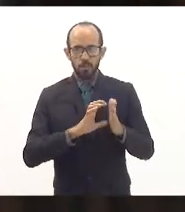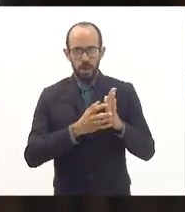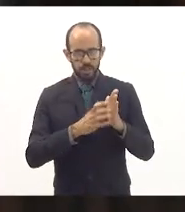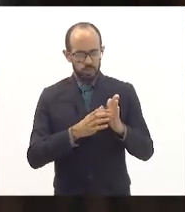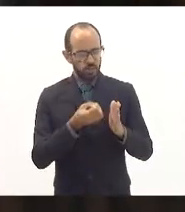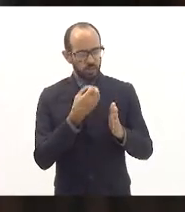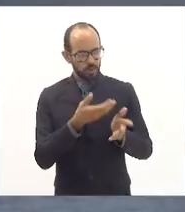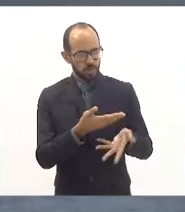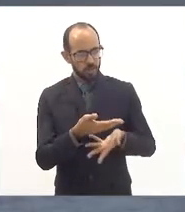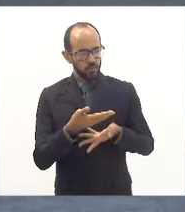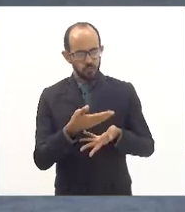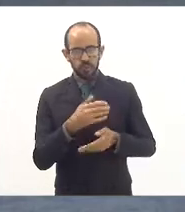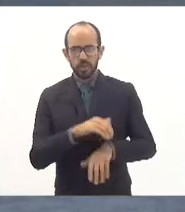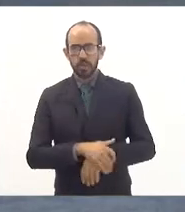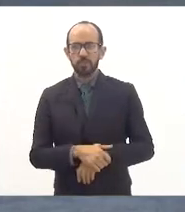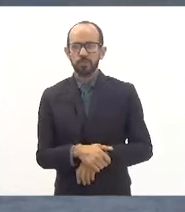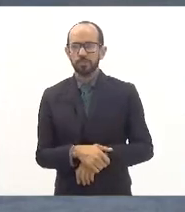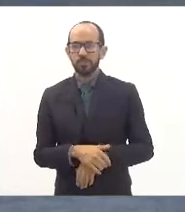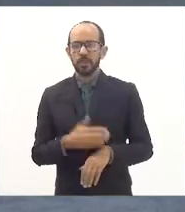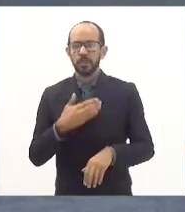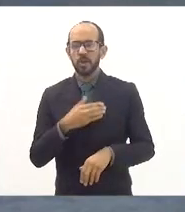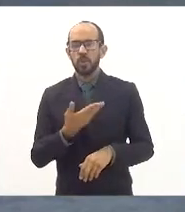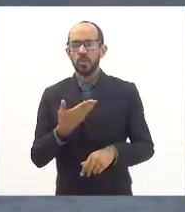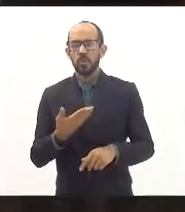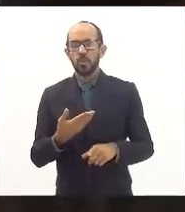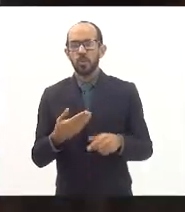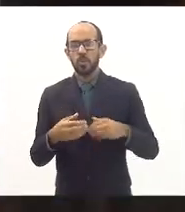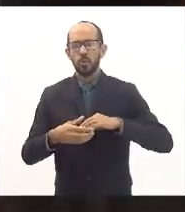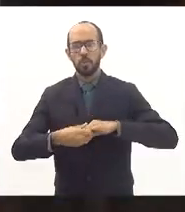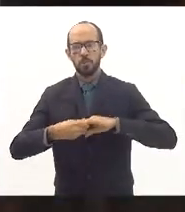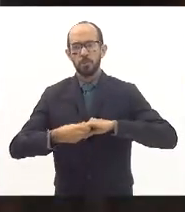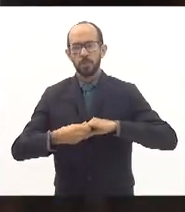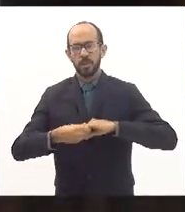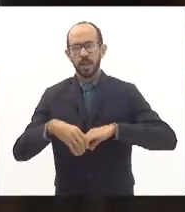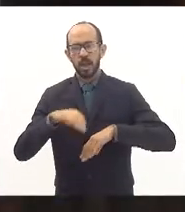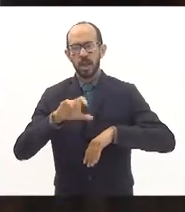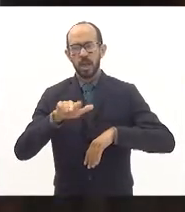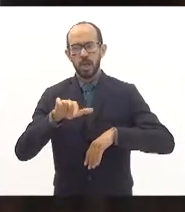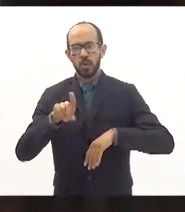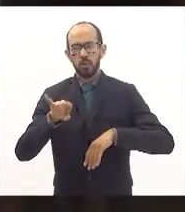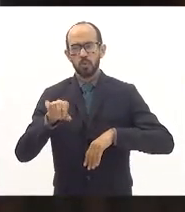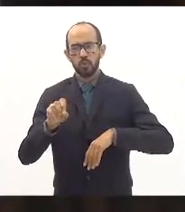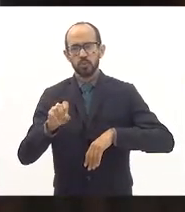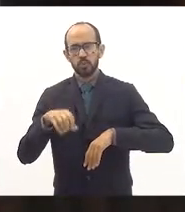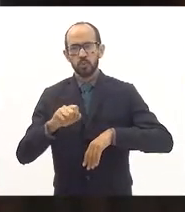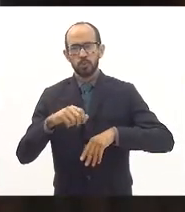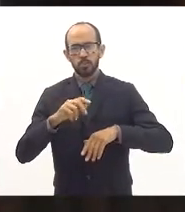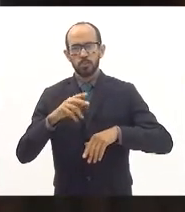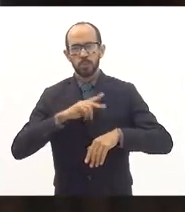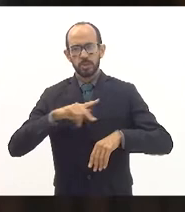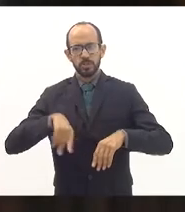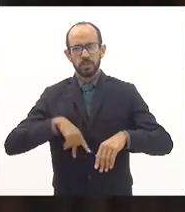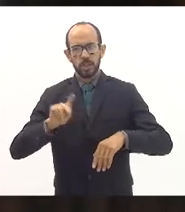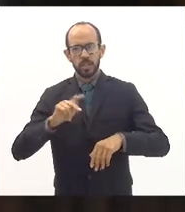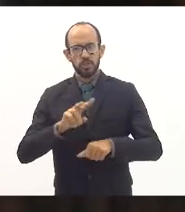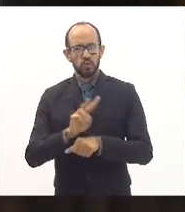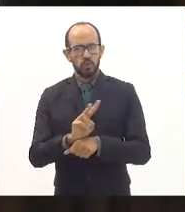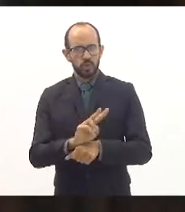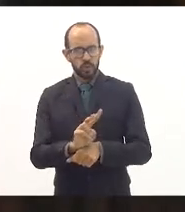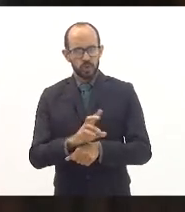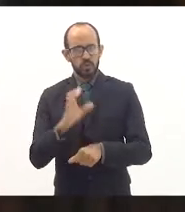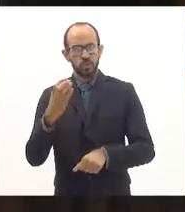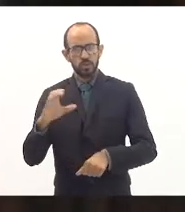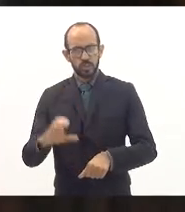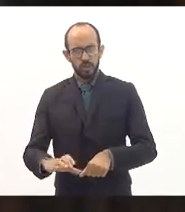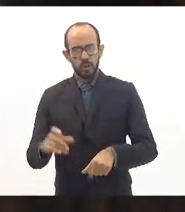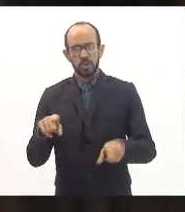tão importante. Saudar aqui Cláudio Vigilante, presidente do Sindicato de Vigilantes de Niterói.